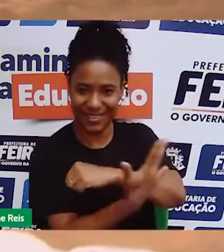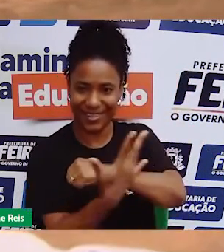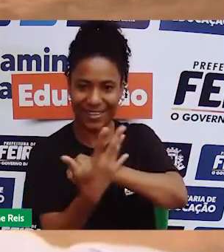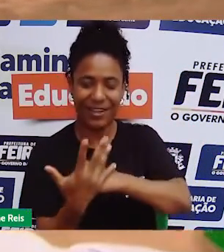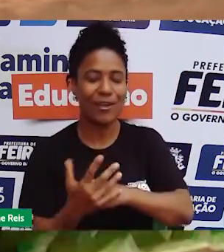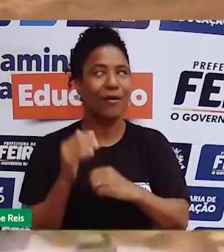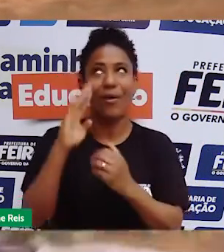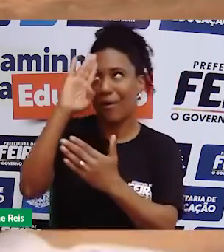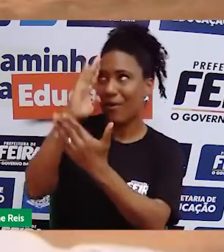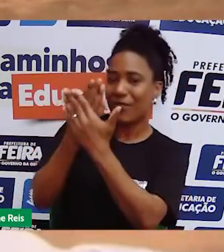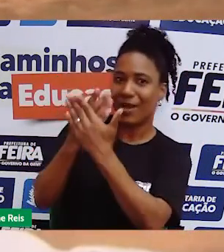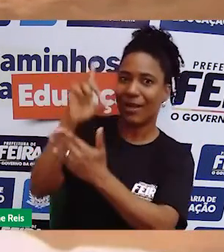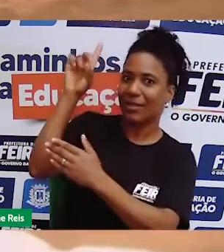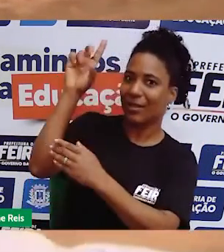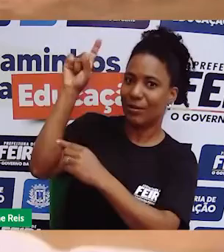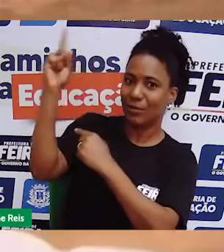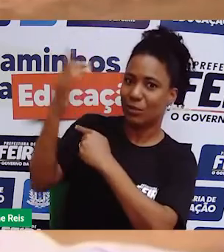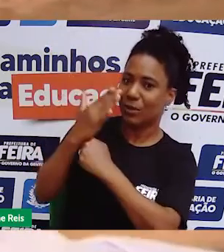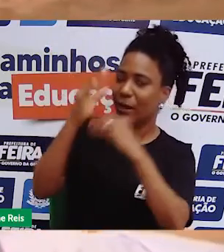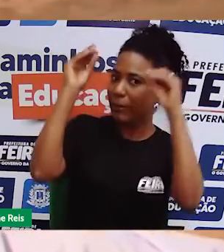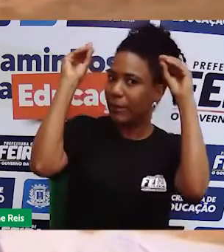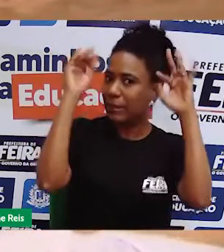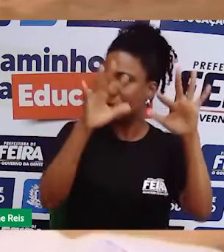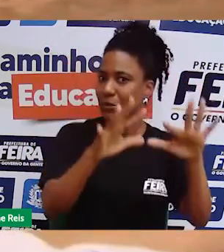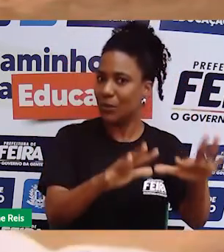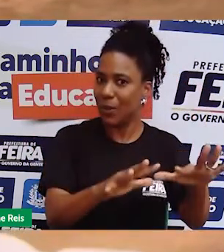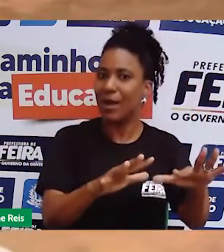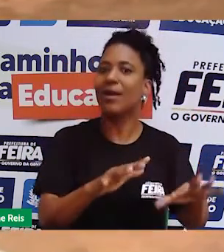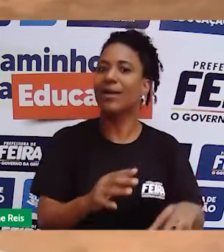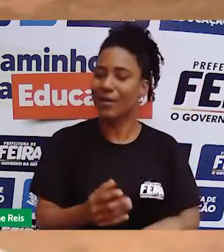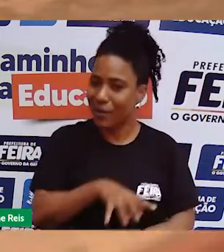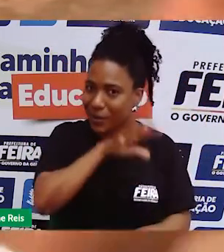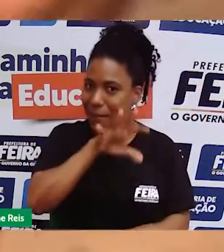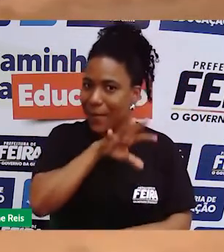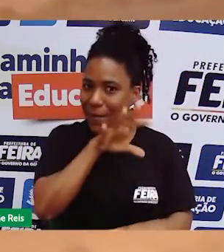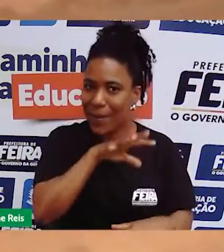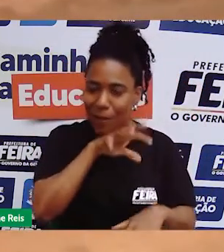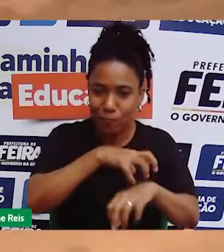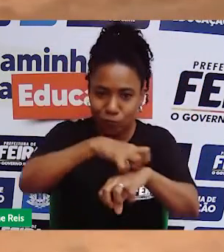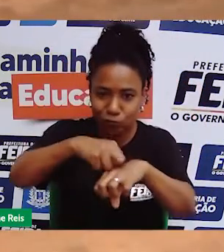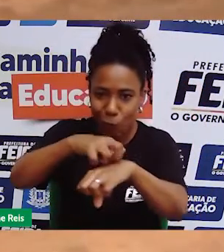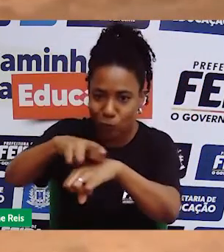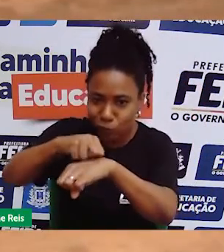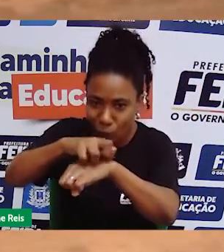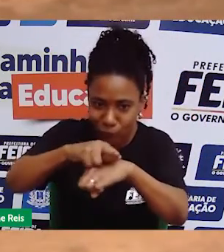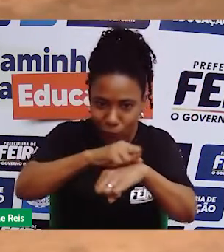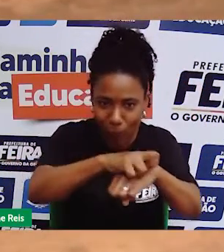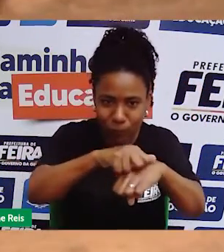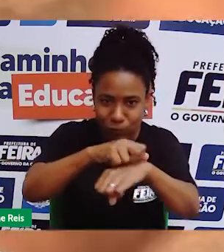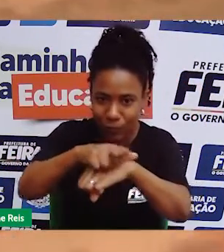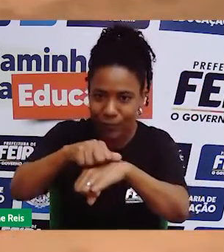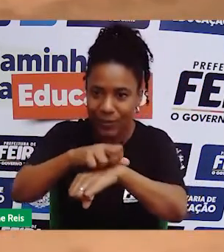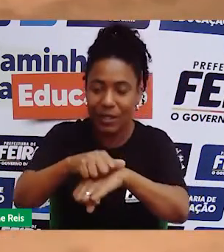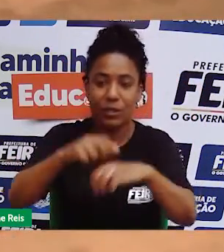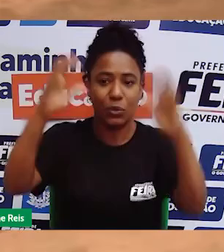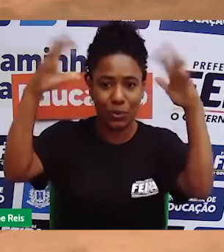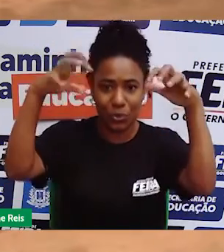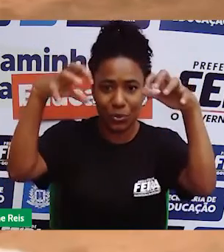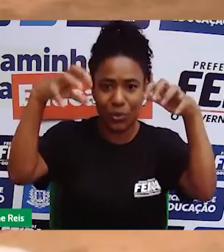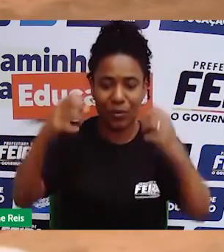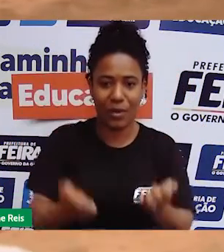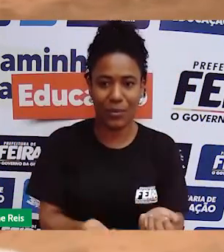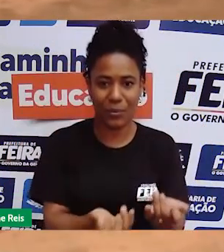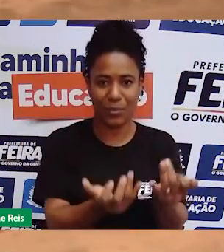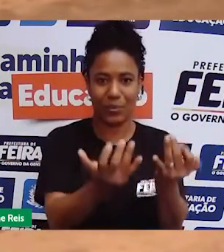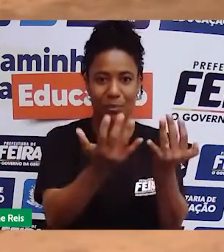crescer e eles vão sobreviver disso. Se continuar chovendo aí, o mato cresce em quanto tempo? Cresce.